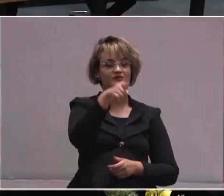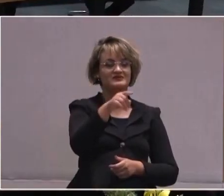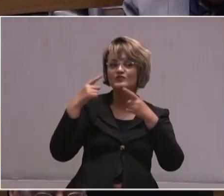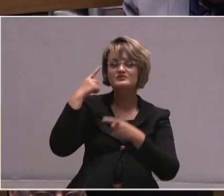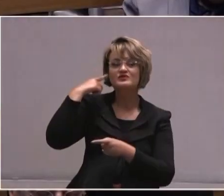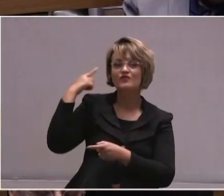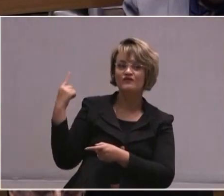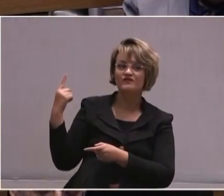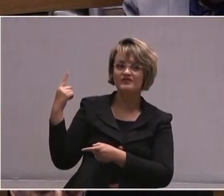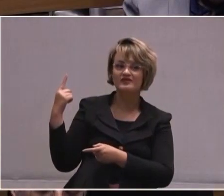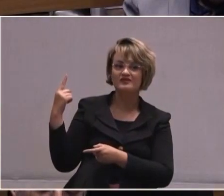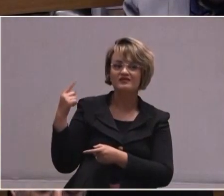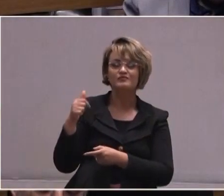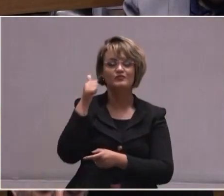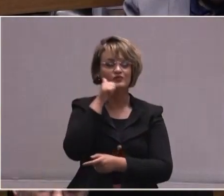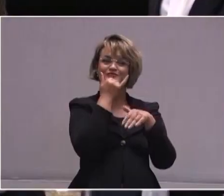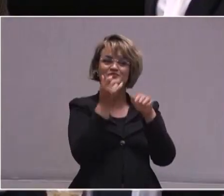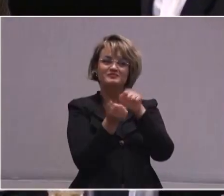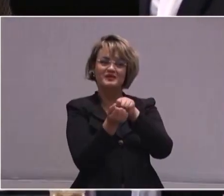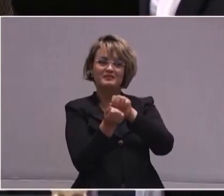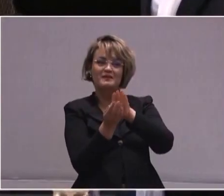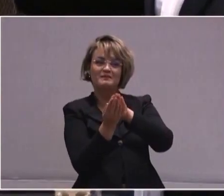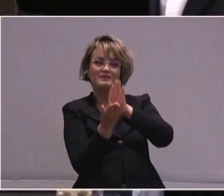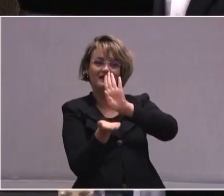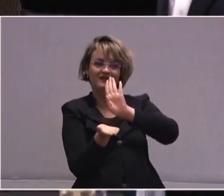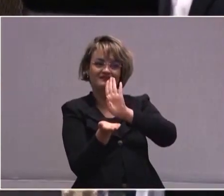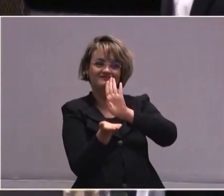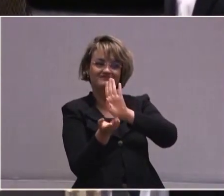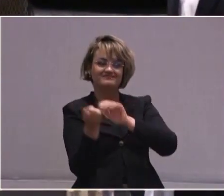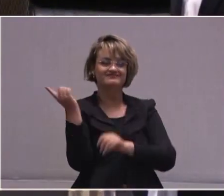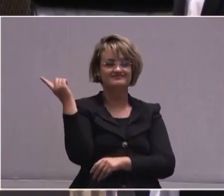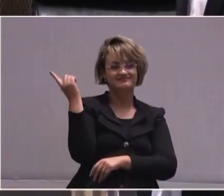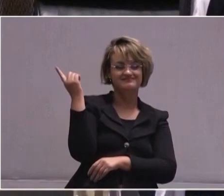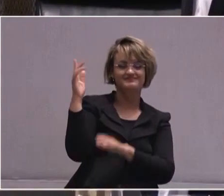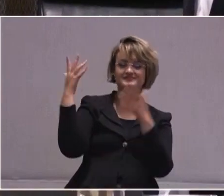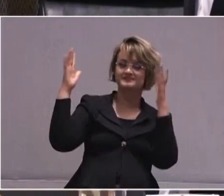militantes além de amigos e familiares da homenageada